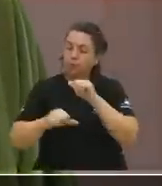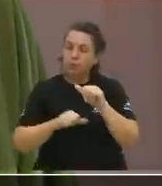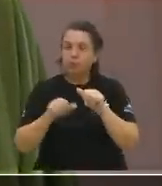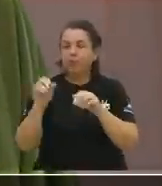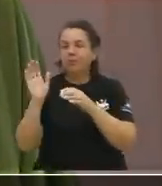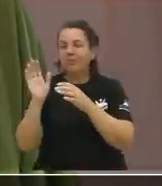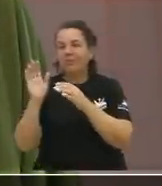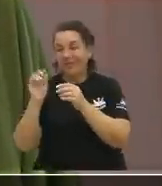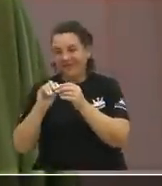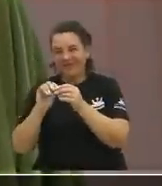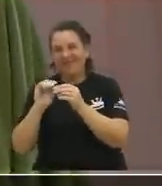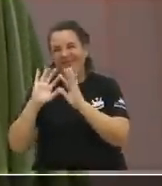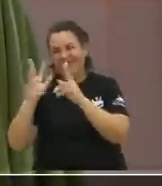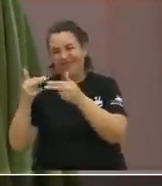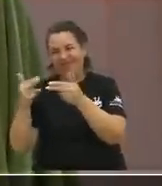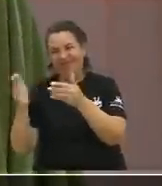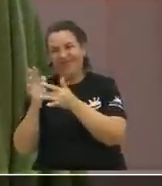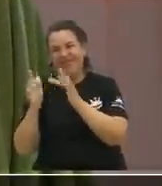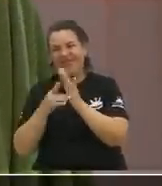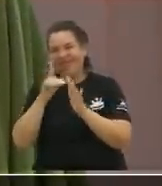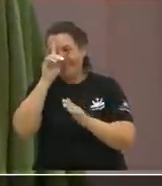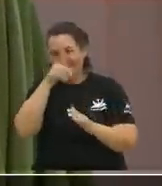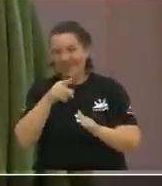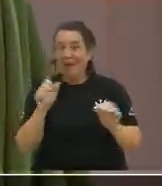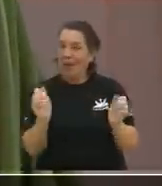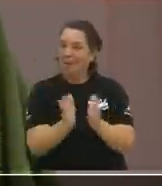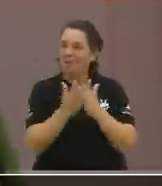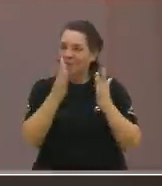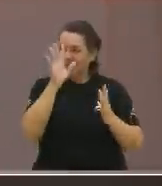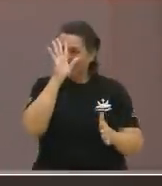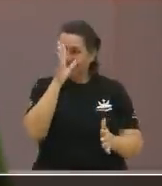Jesus manda. Você vai ver que o milagre acontece.